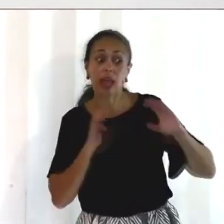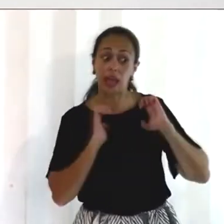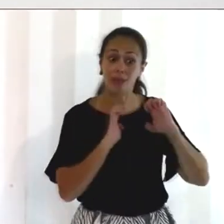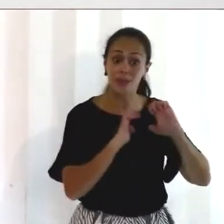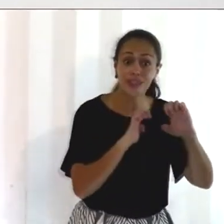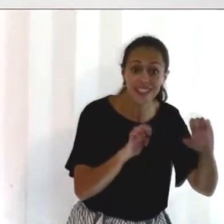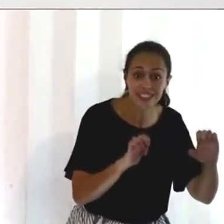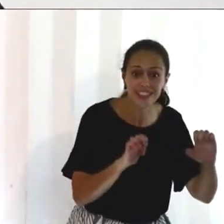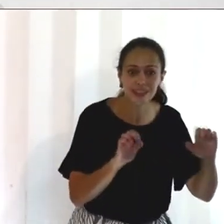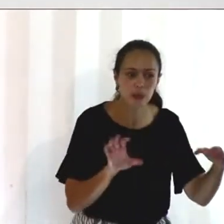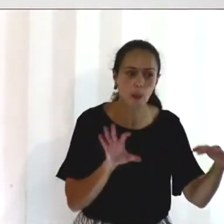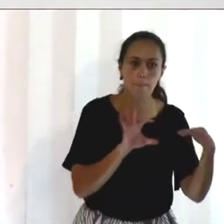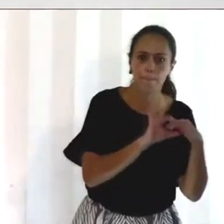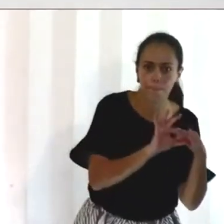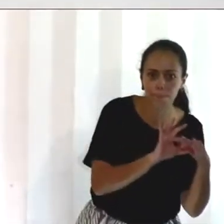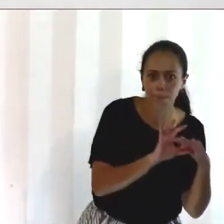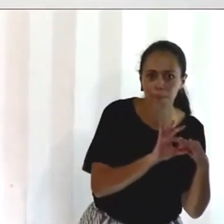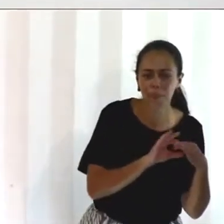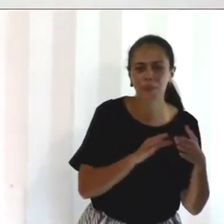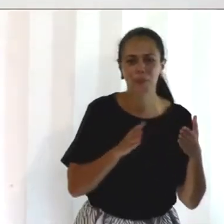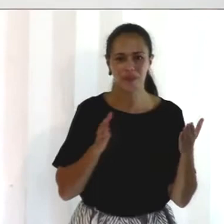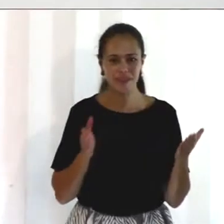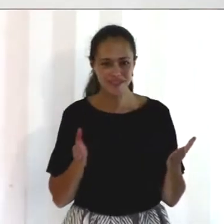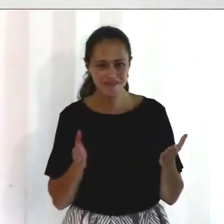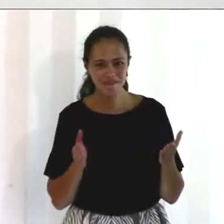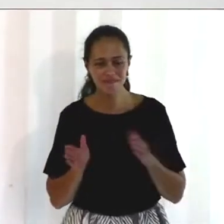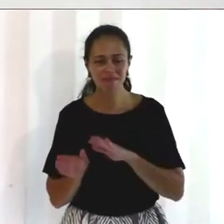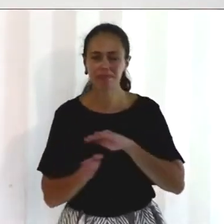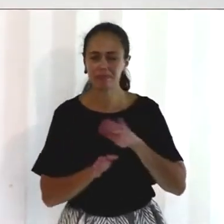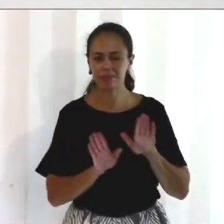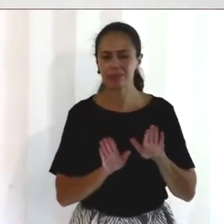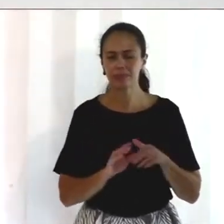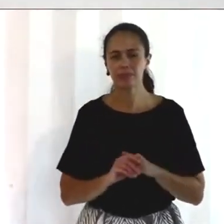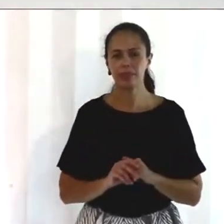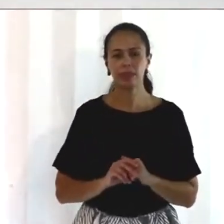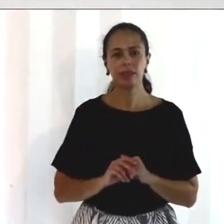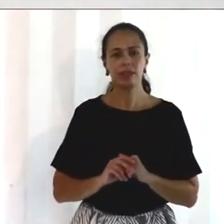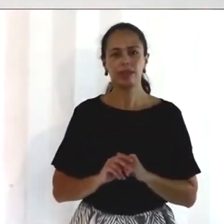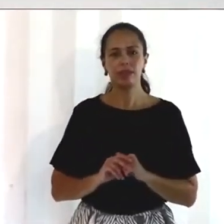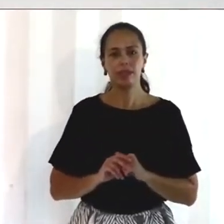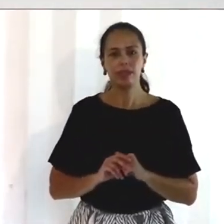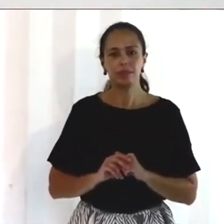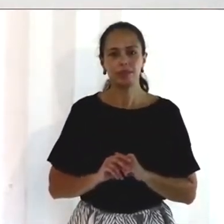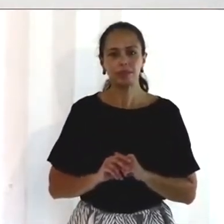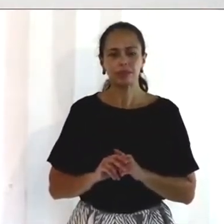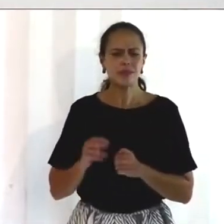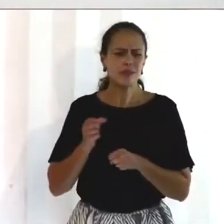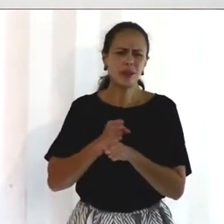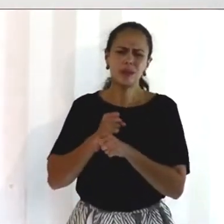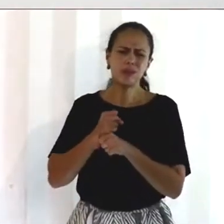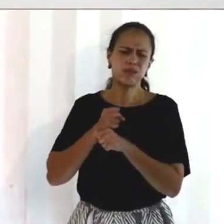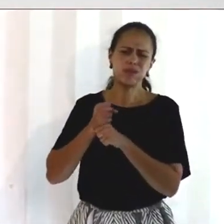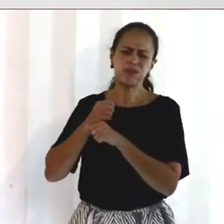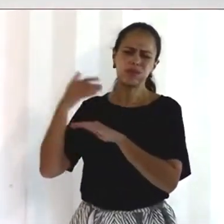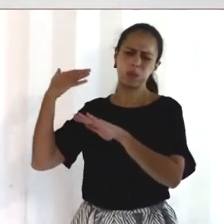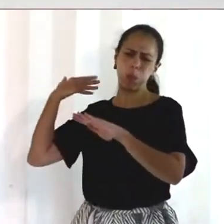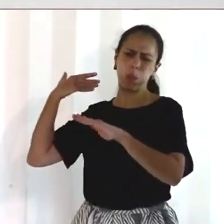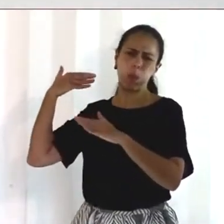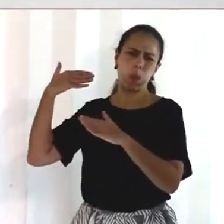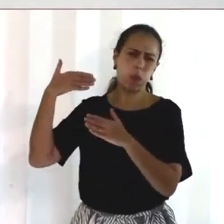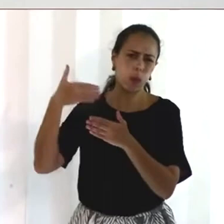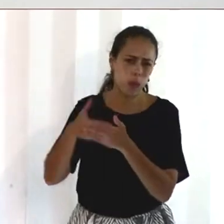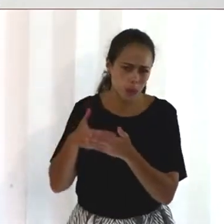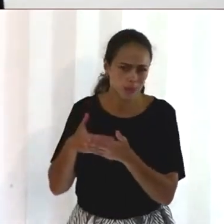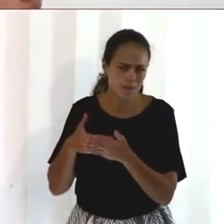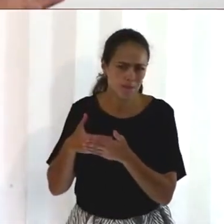seguinte: ao longo dos tempos, o cristianismo talvez tenha utilizado de eu vou